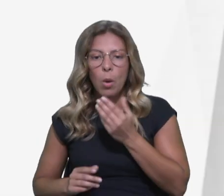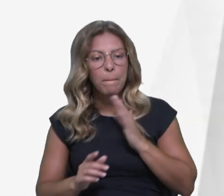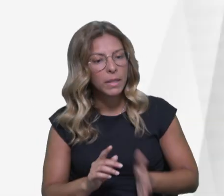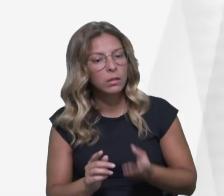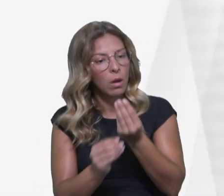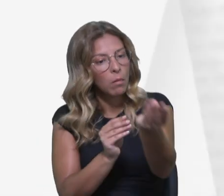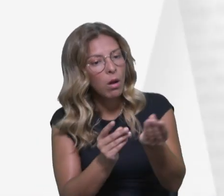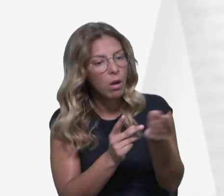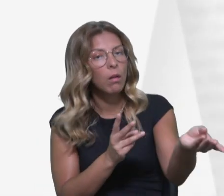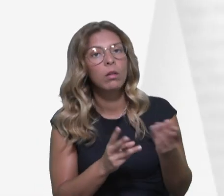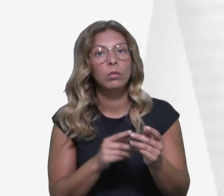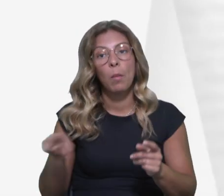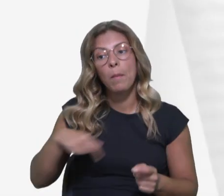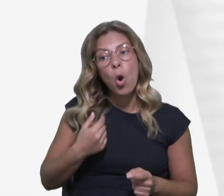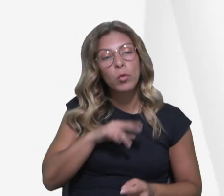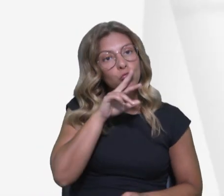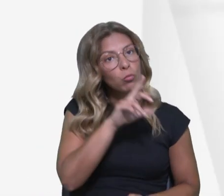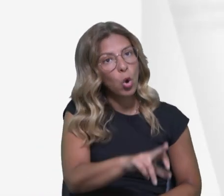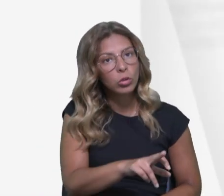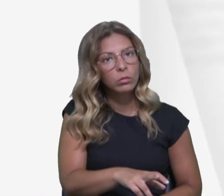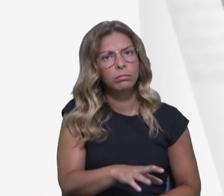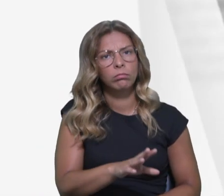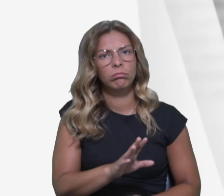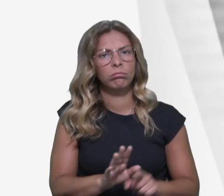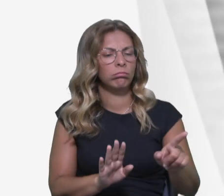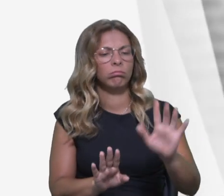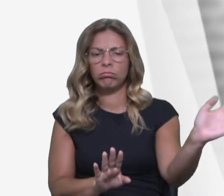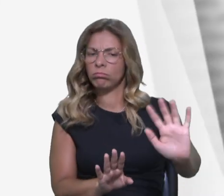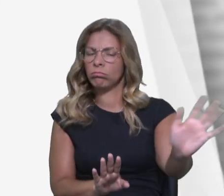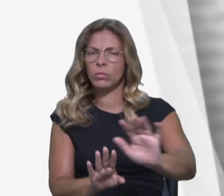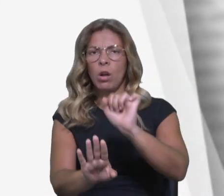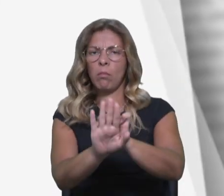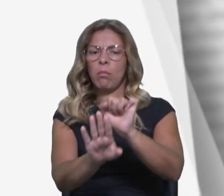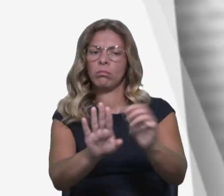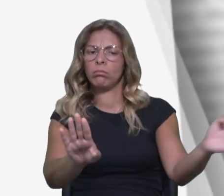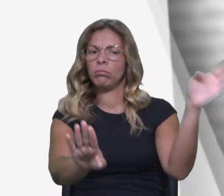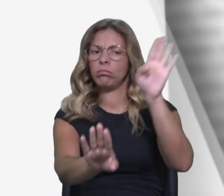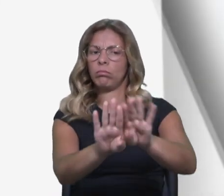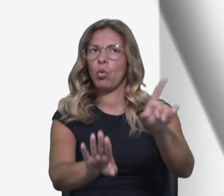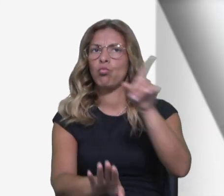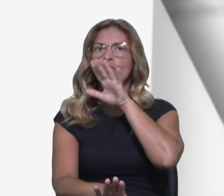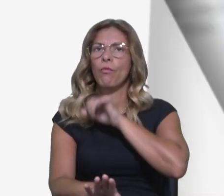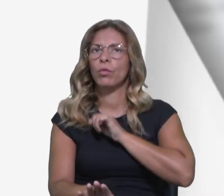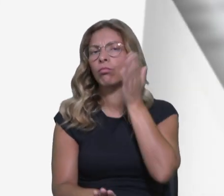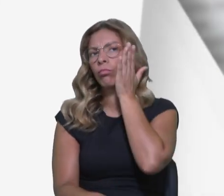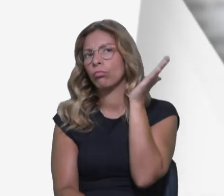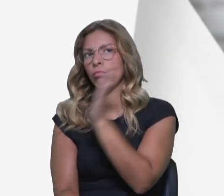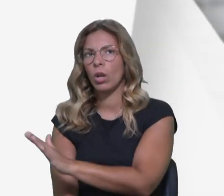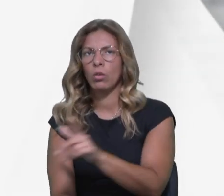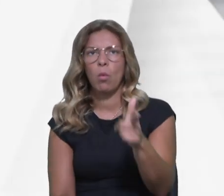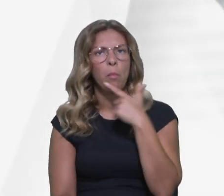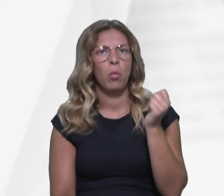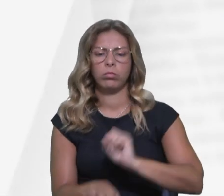Ele poderá responder lá dentro: Não me incomodes, a porta está fechada. Eu e os meus filhos estamos deitados e não